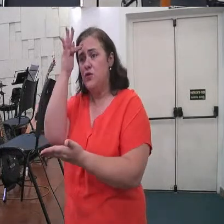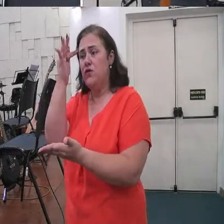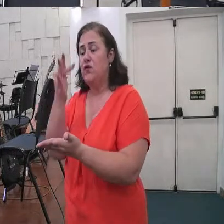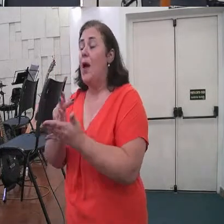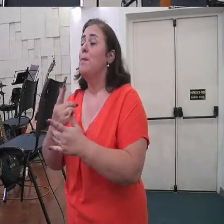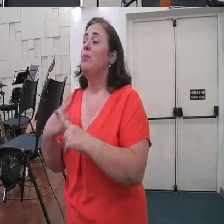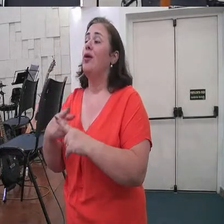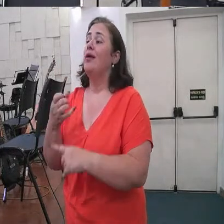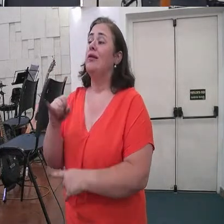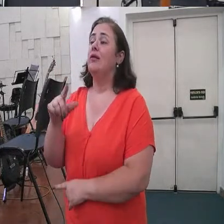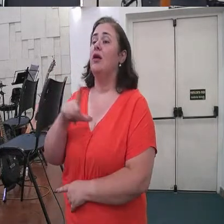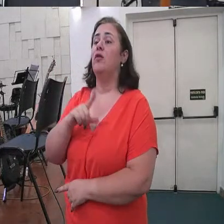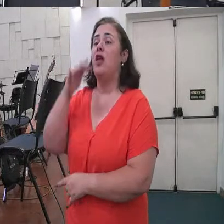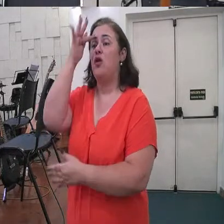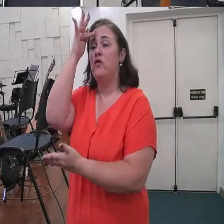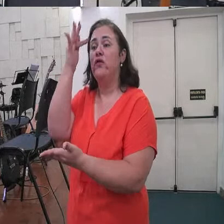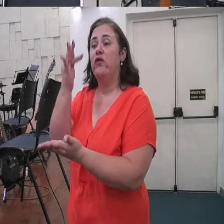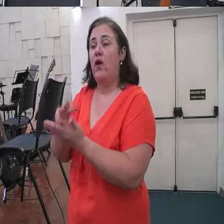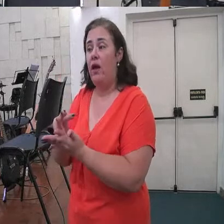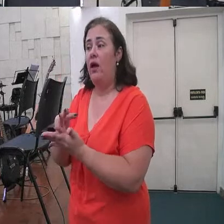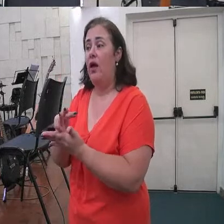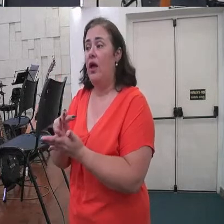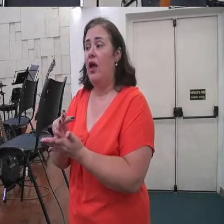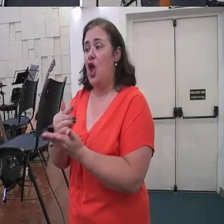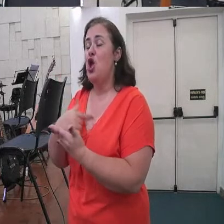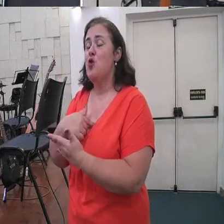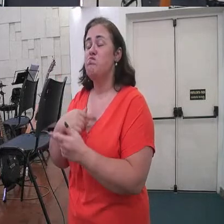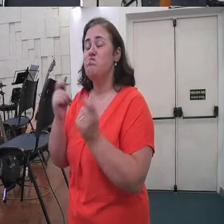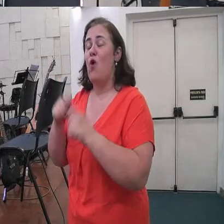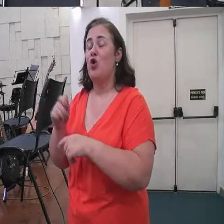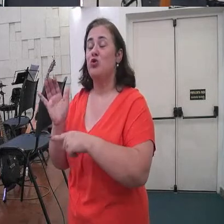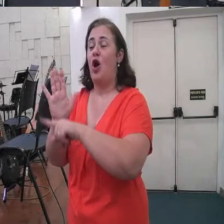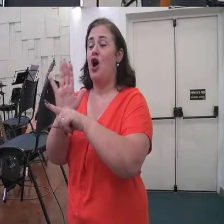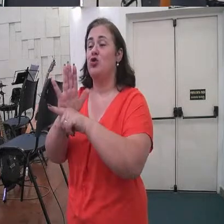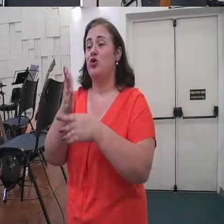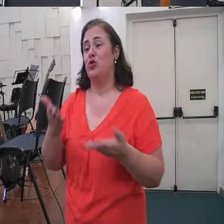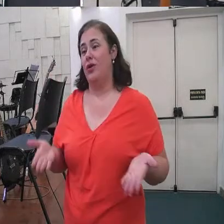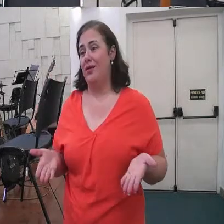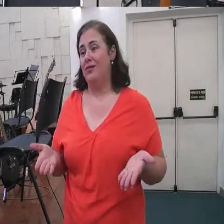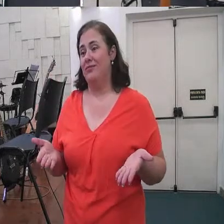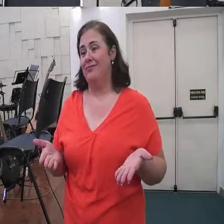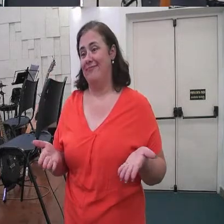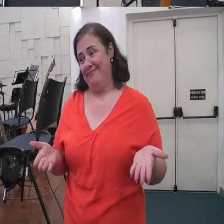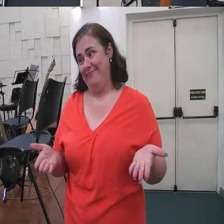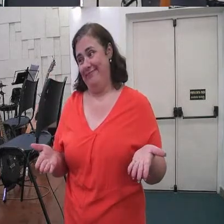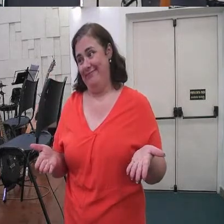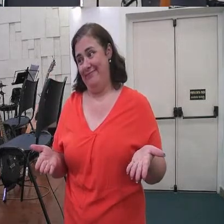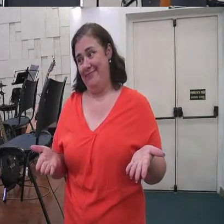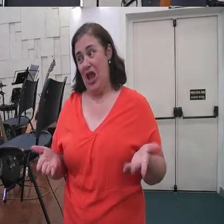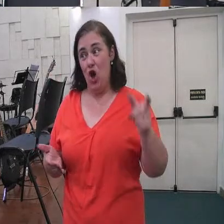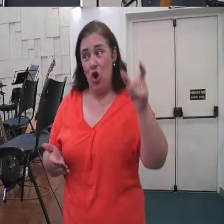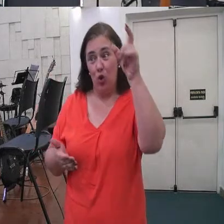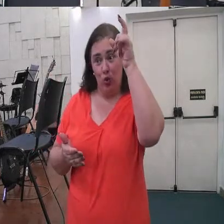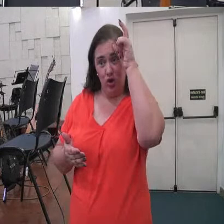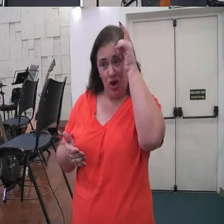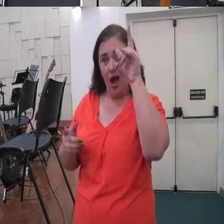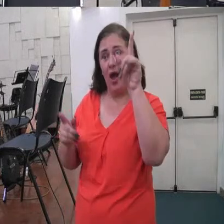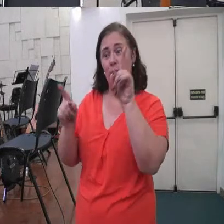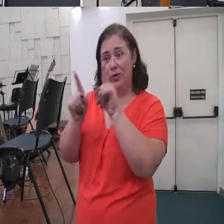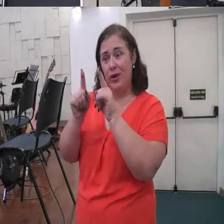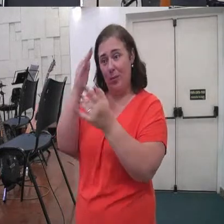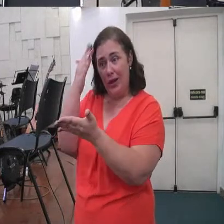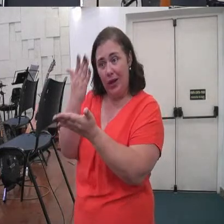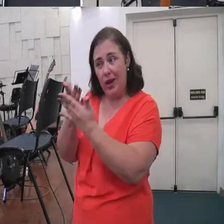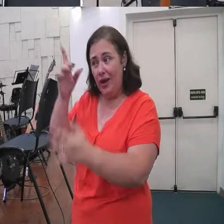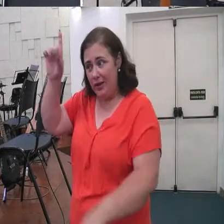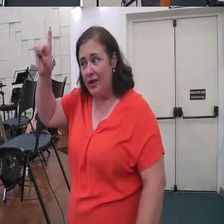tu que Deus é um só? Fazes bem. Até os demônios creem e tremem. Queres, pois,